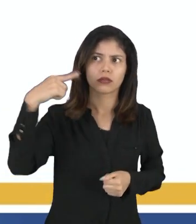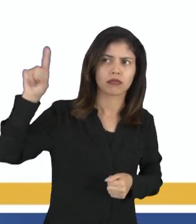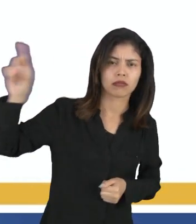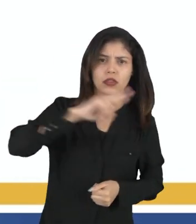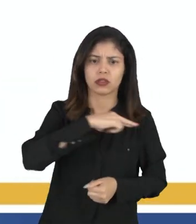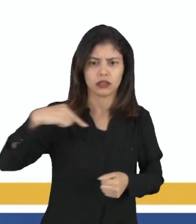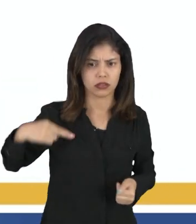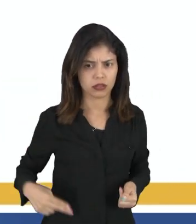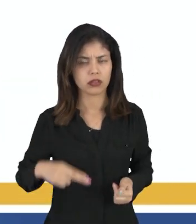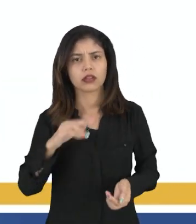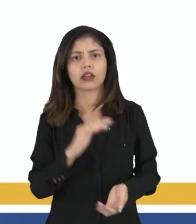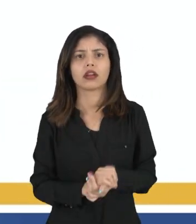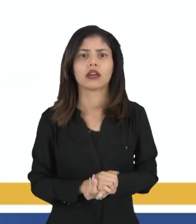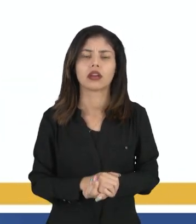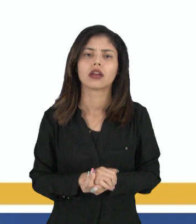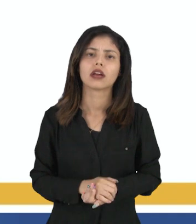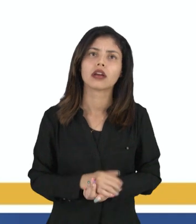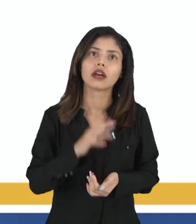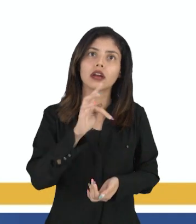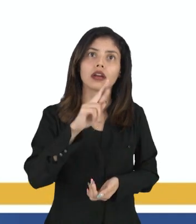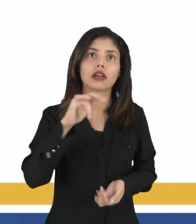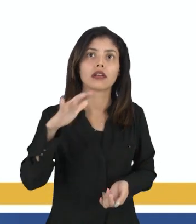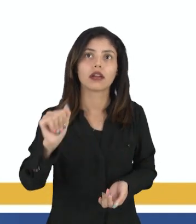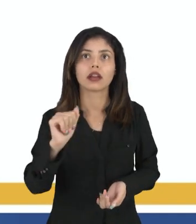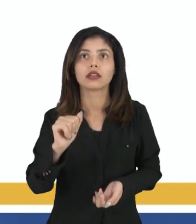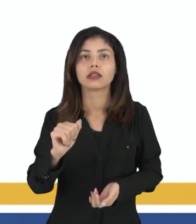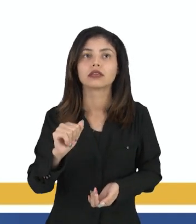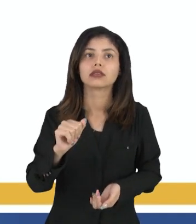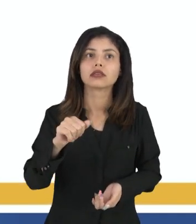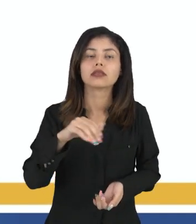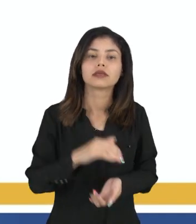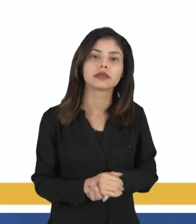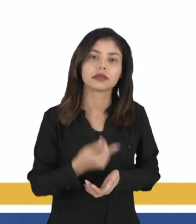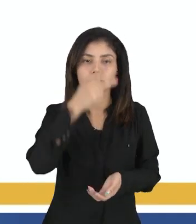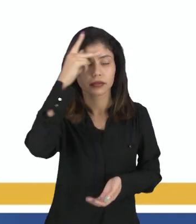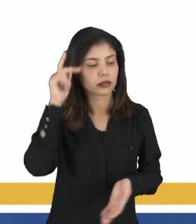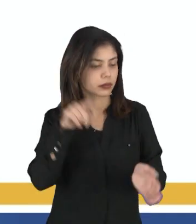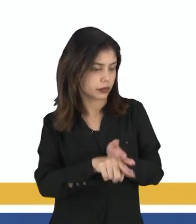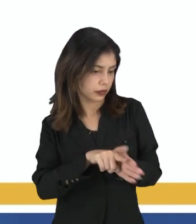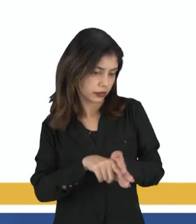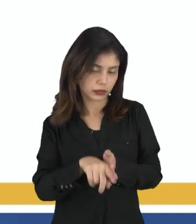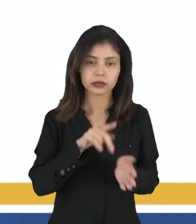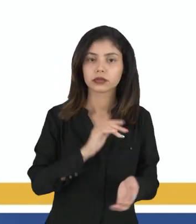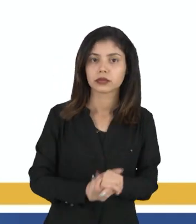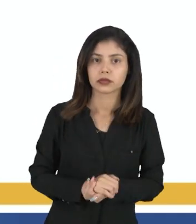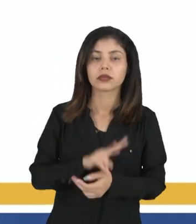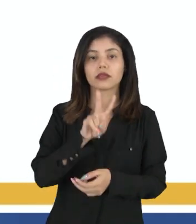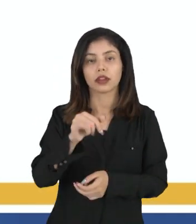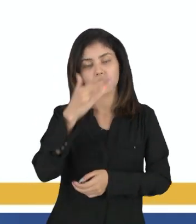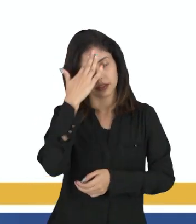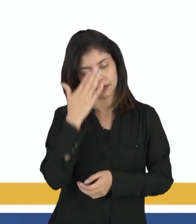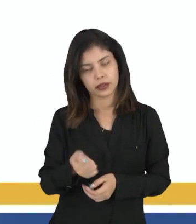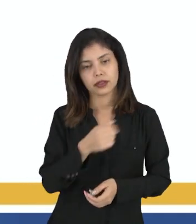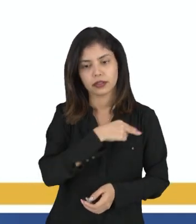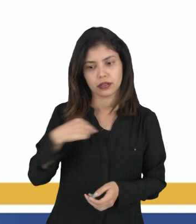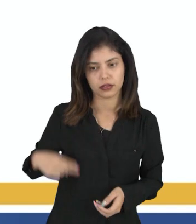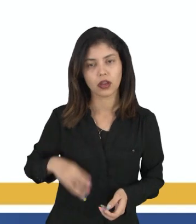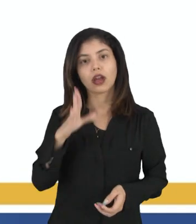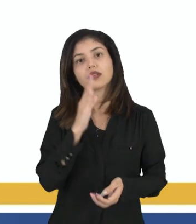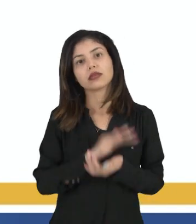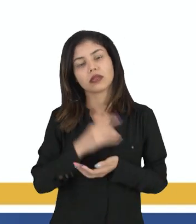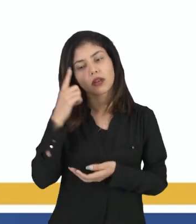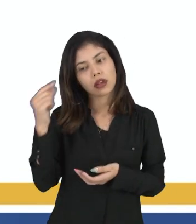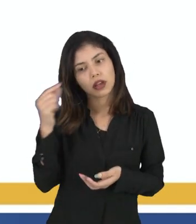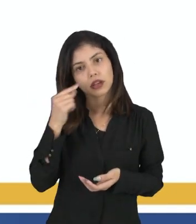China e falar Felis domesticus, né, o pesquisador chinês ele vai saber que eu estou falando do gato doméstico,